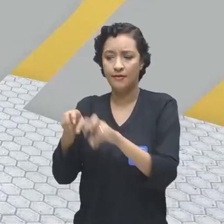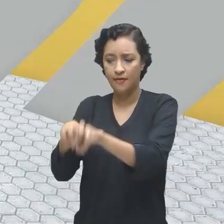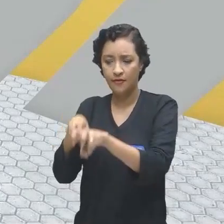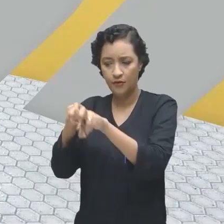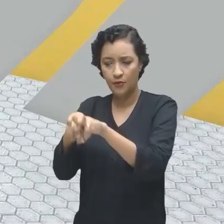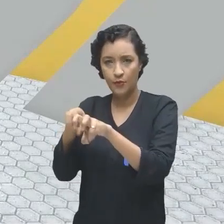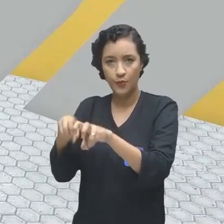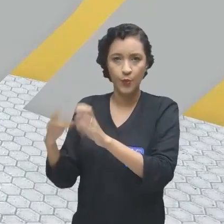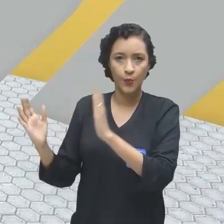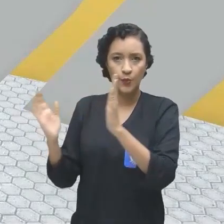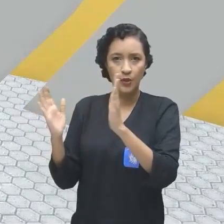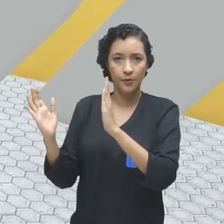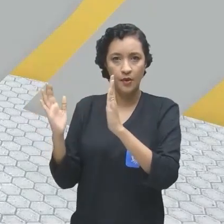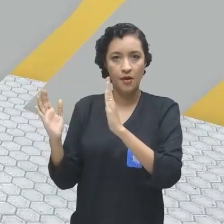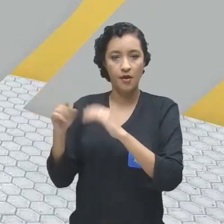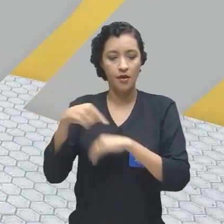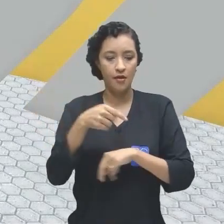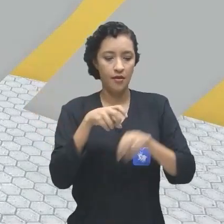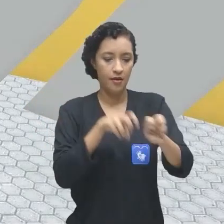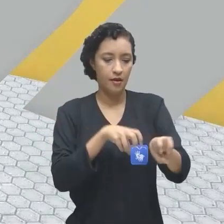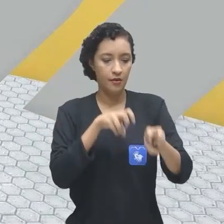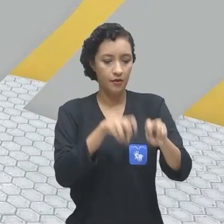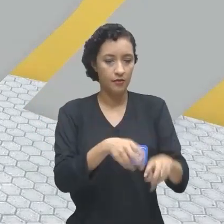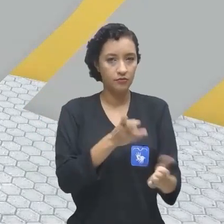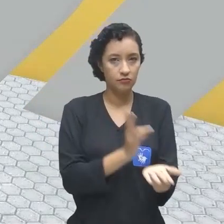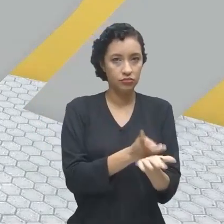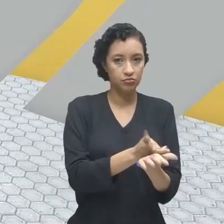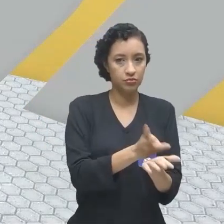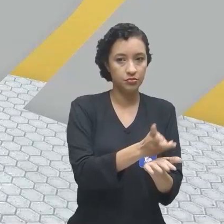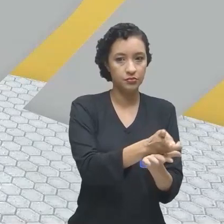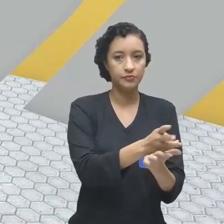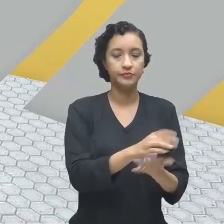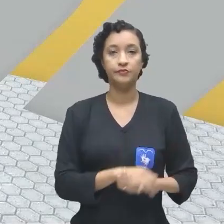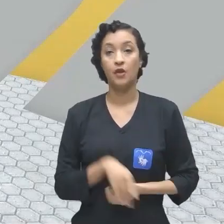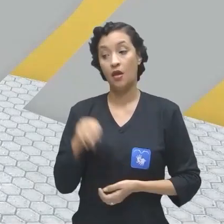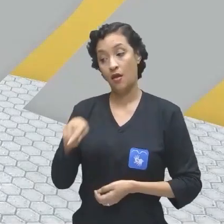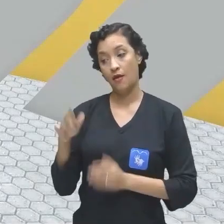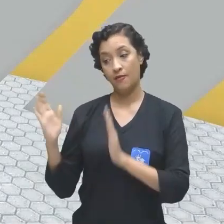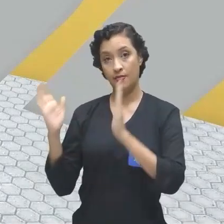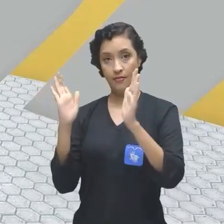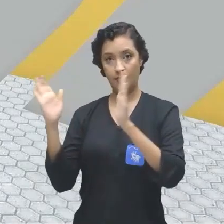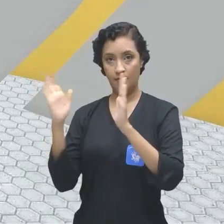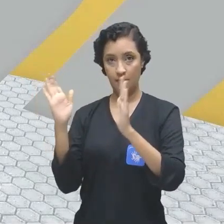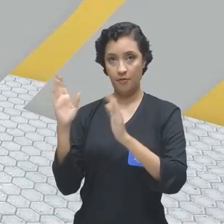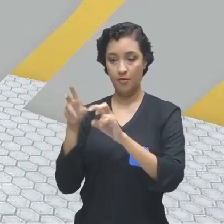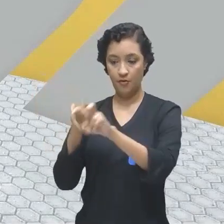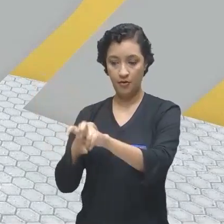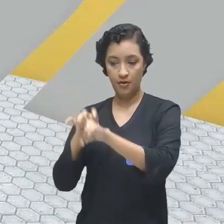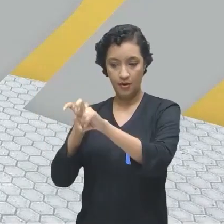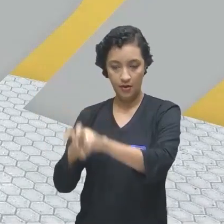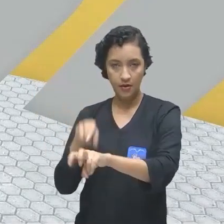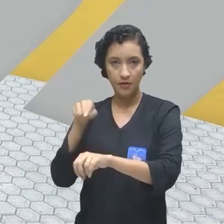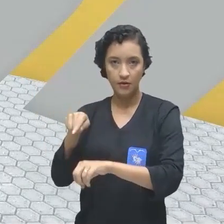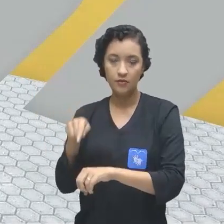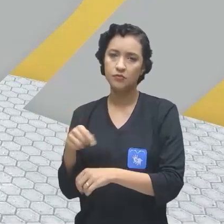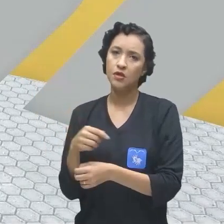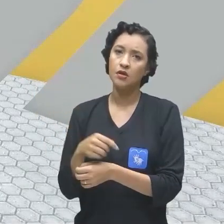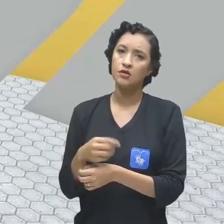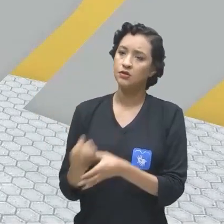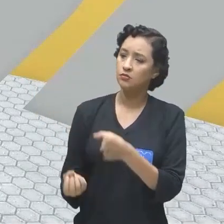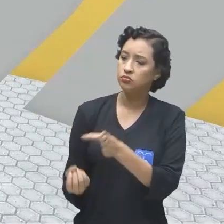a permanente? Porque a temporária são aqueles tipos de plantação, de cultivo de terra